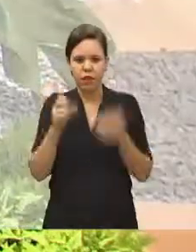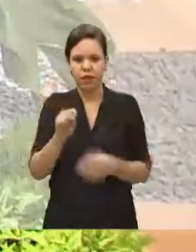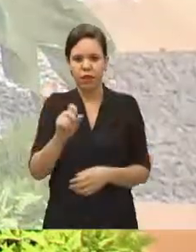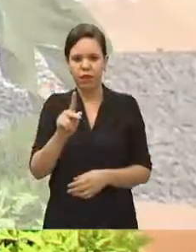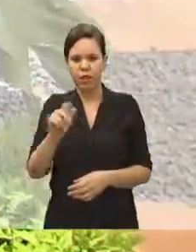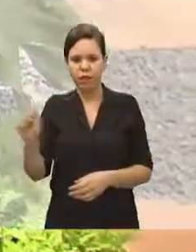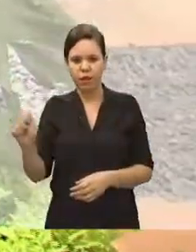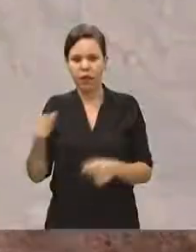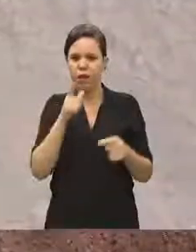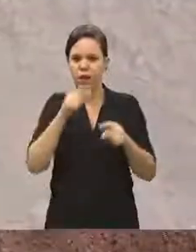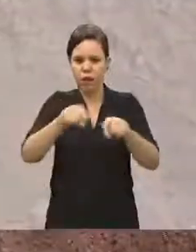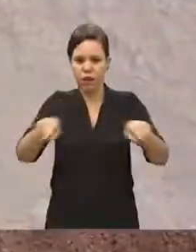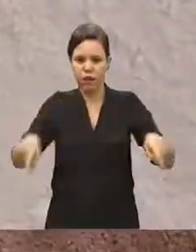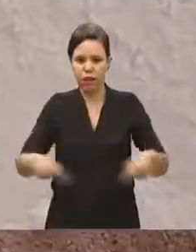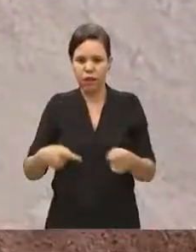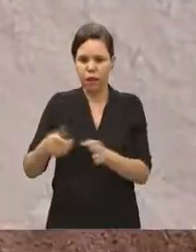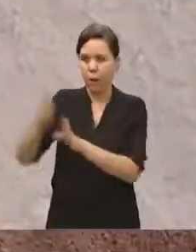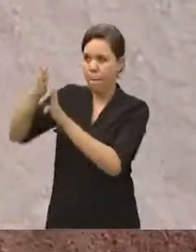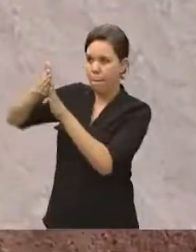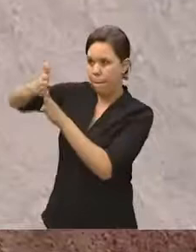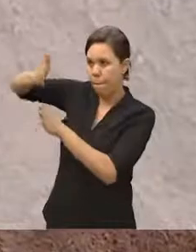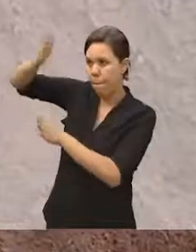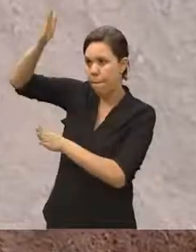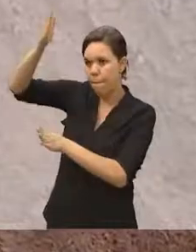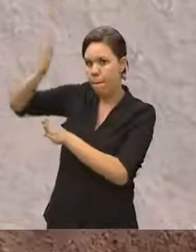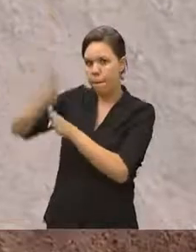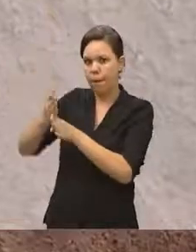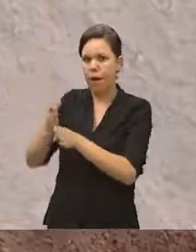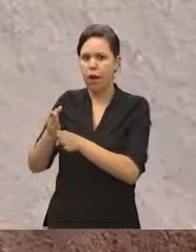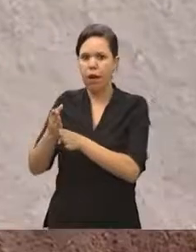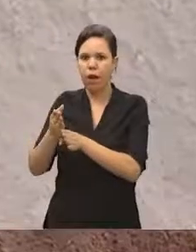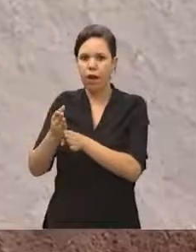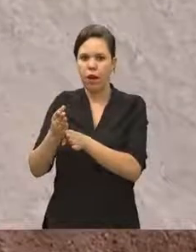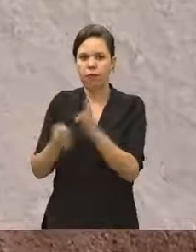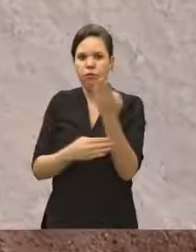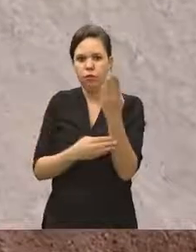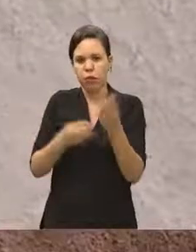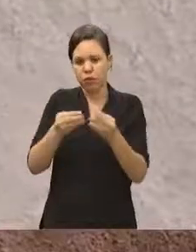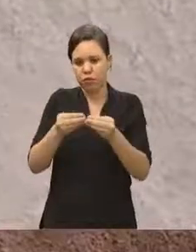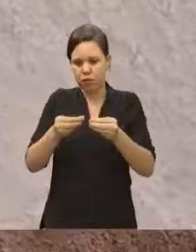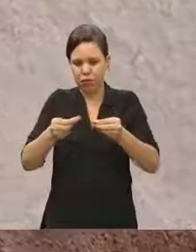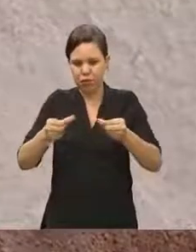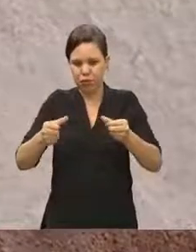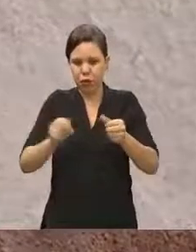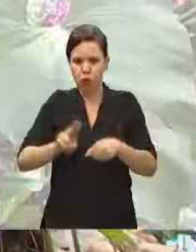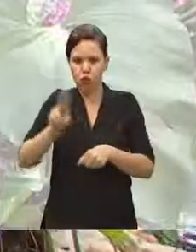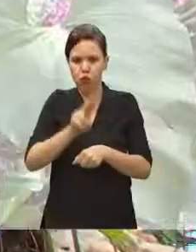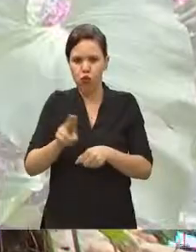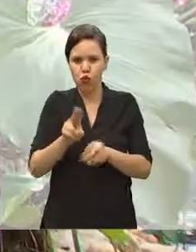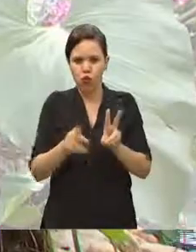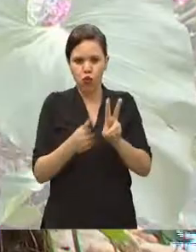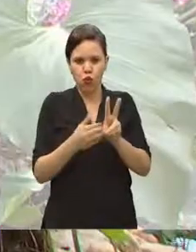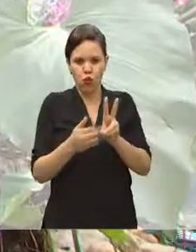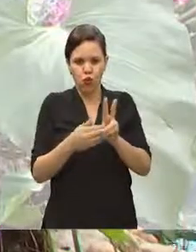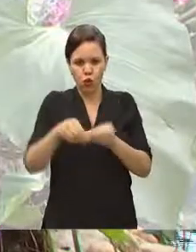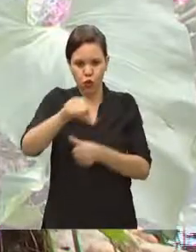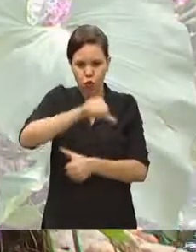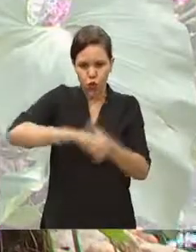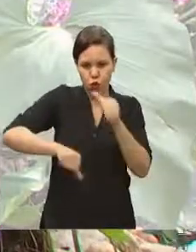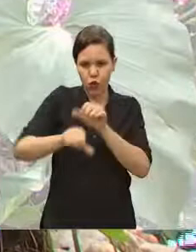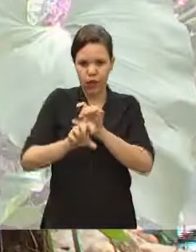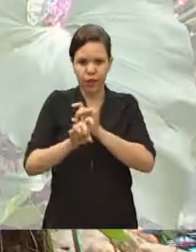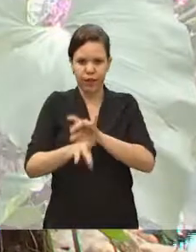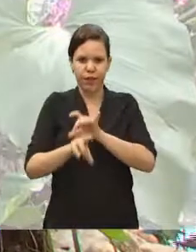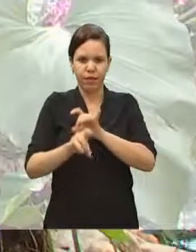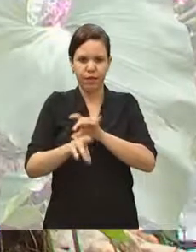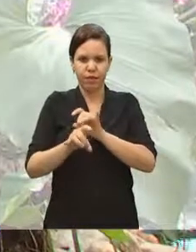lago ornamental e a parede de bioconstrução de pau a pique, utilizada pelos índios, se funde com outra